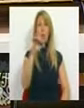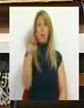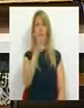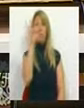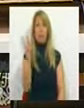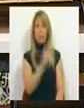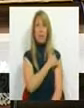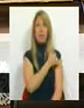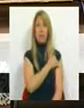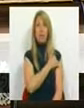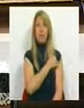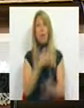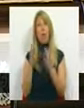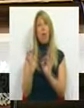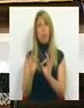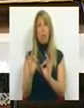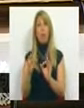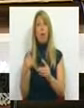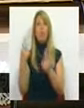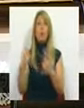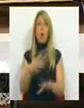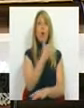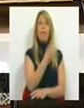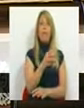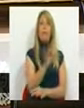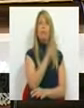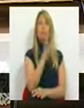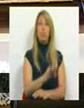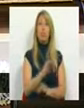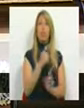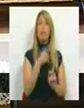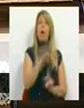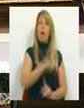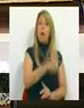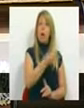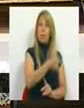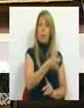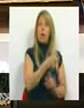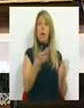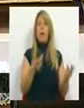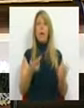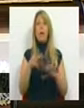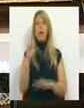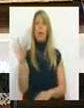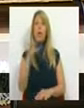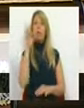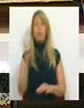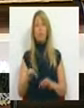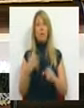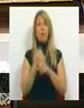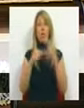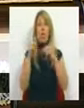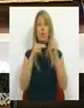em habitação própria e apenas 20% em mercado de arrendamento, 10% do volume de negócios da construção